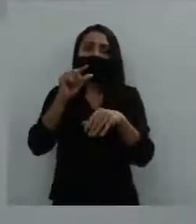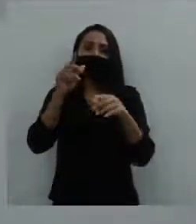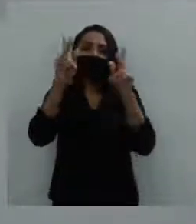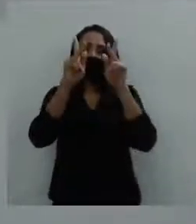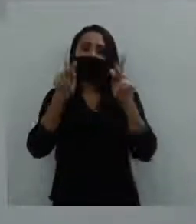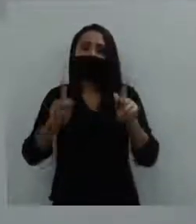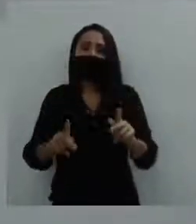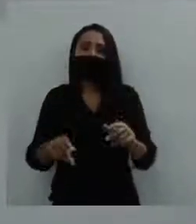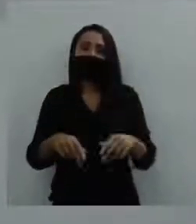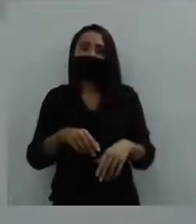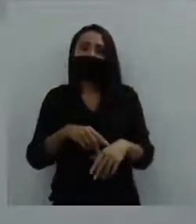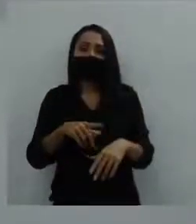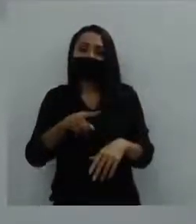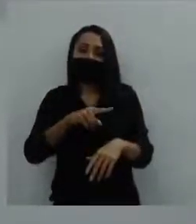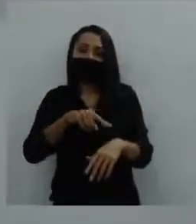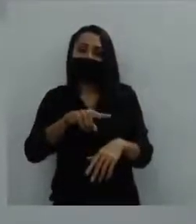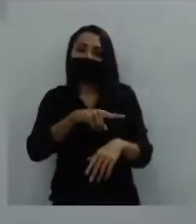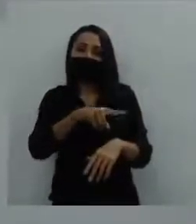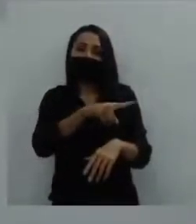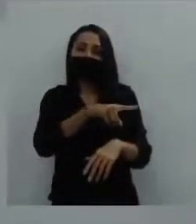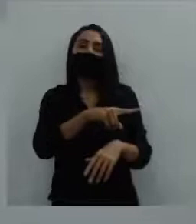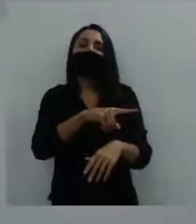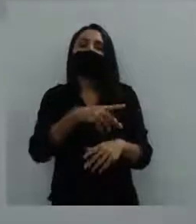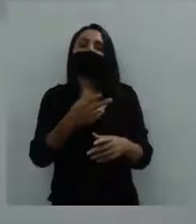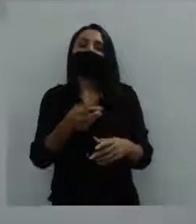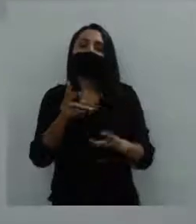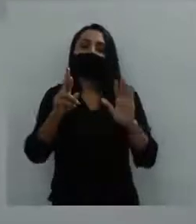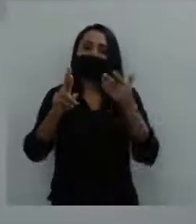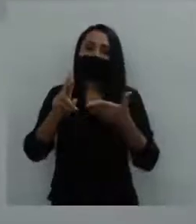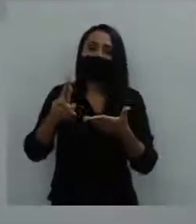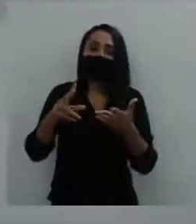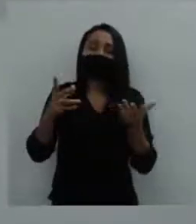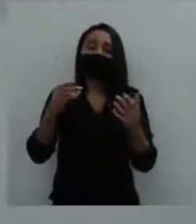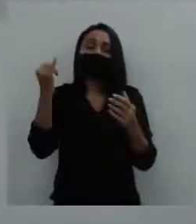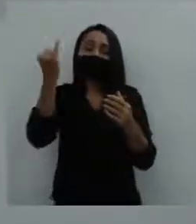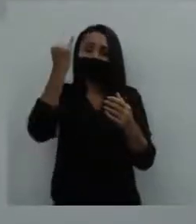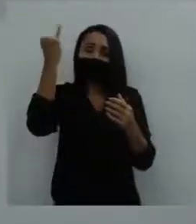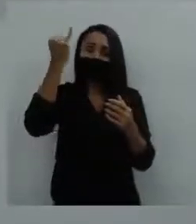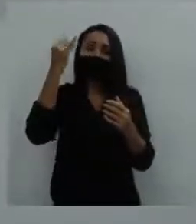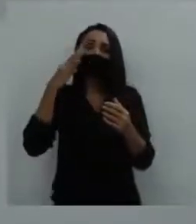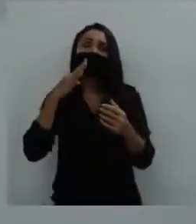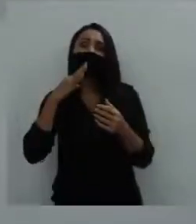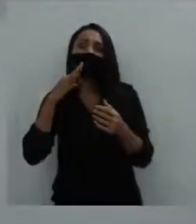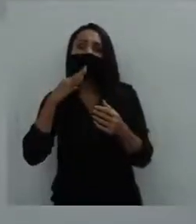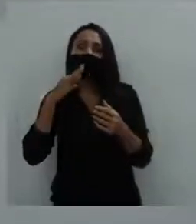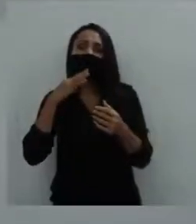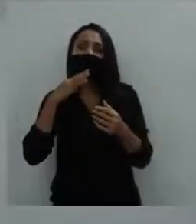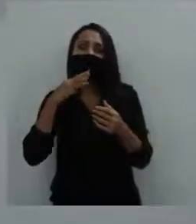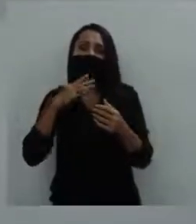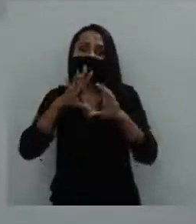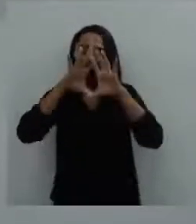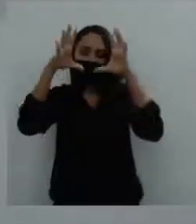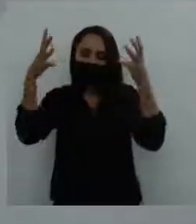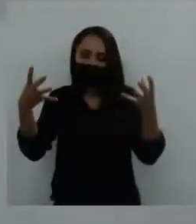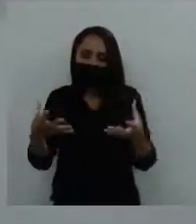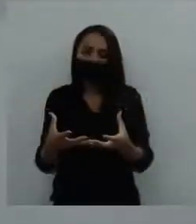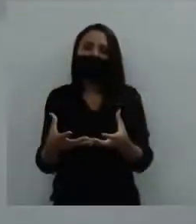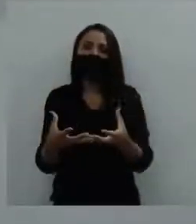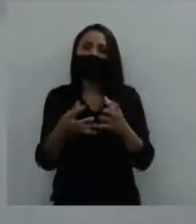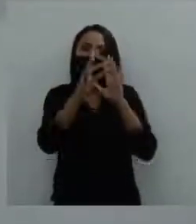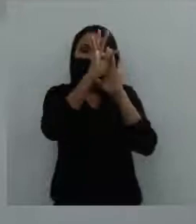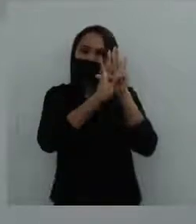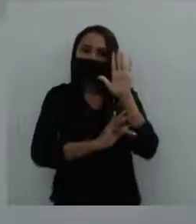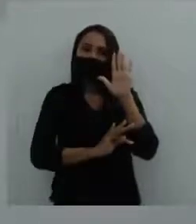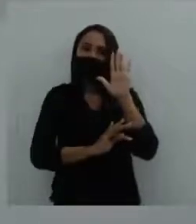vezes pode ser o quê? A astúcia. Então é importante conhecer a alegoria, a alegoria. E